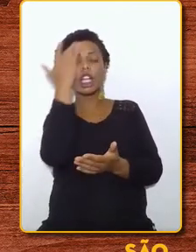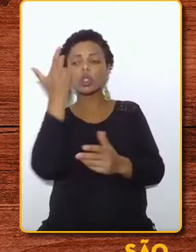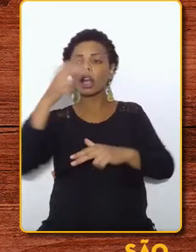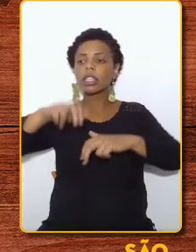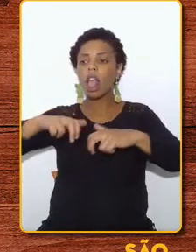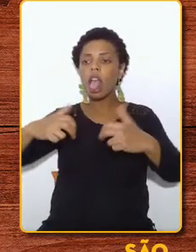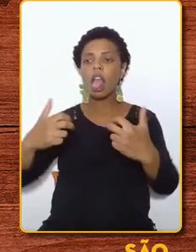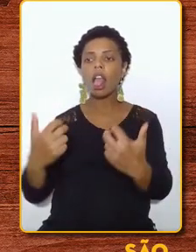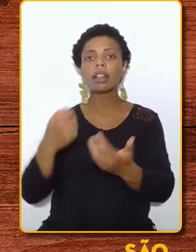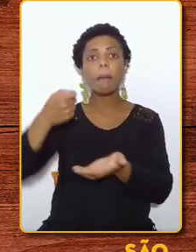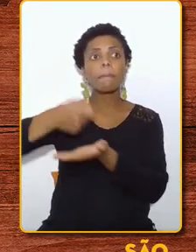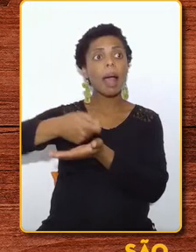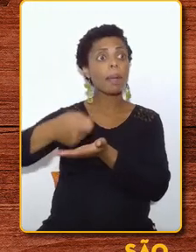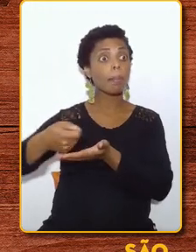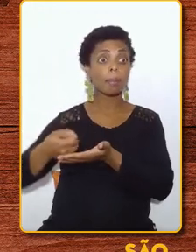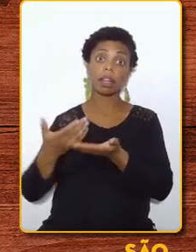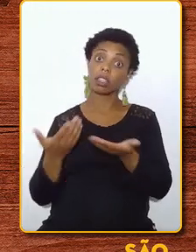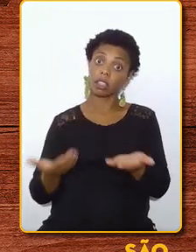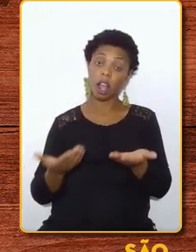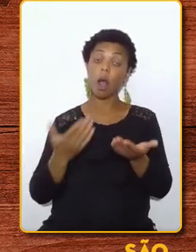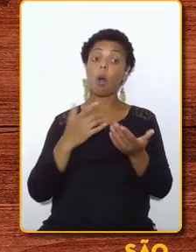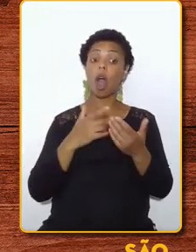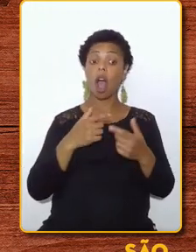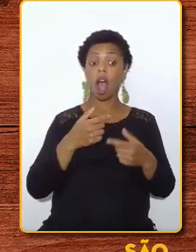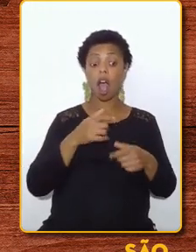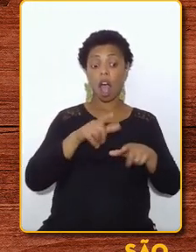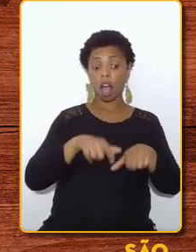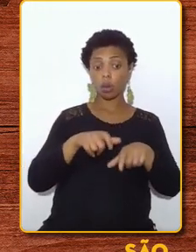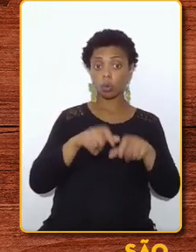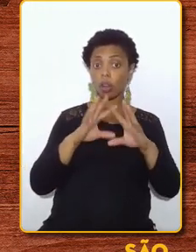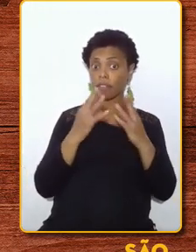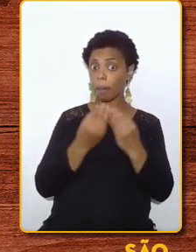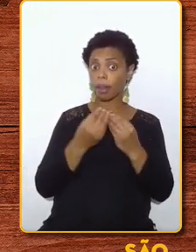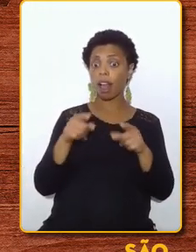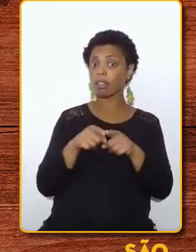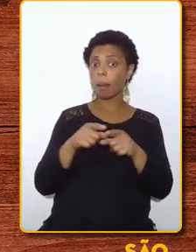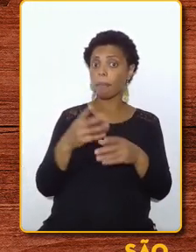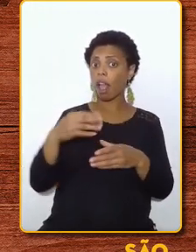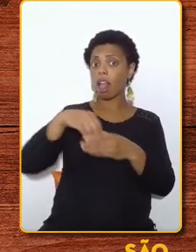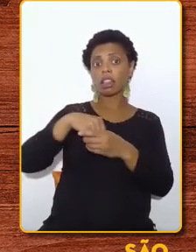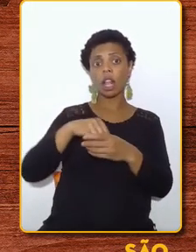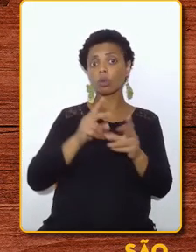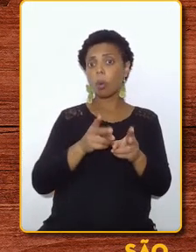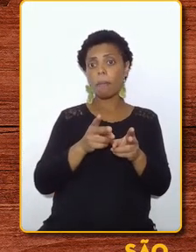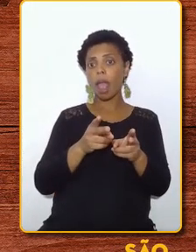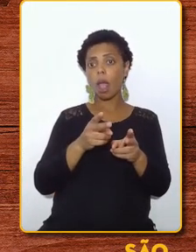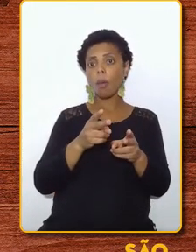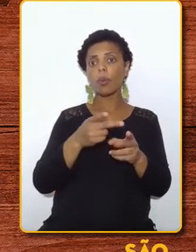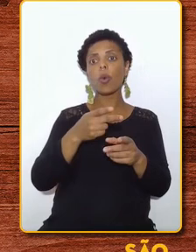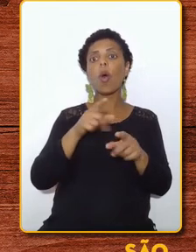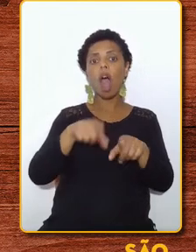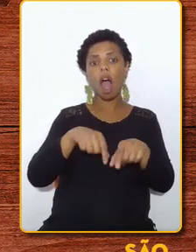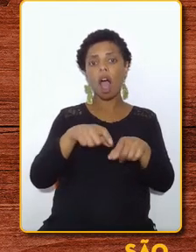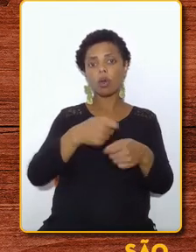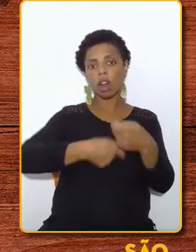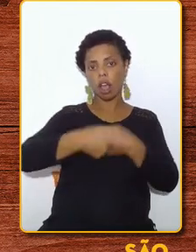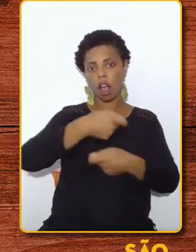familiar é parte dele. Né? Mas então, voltando ao ponto, eu acho